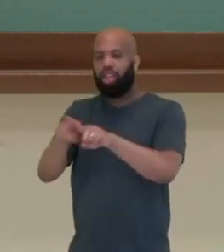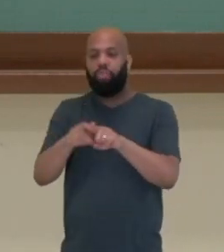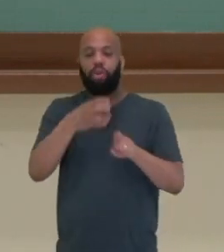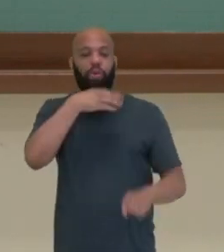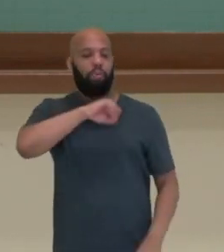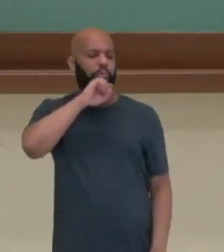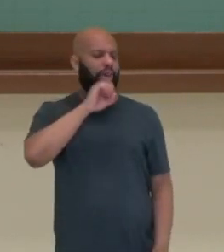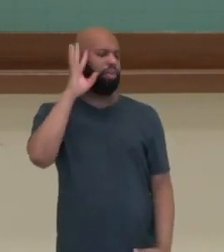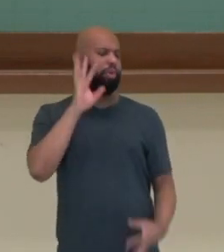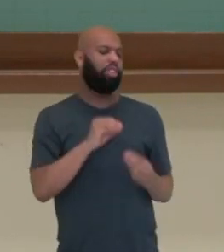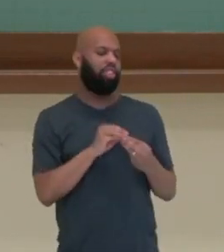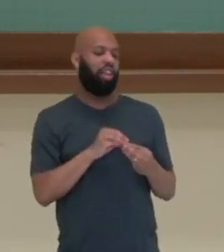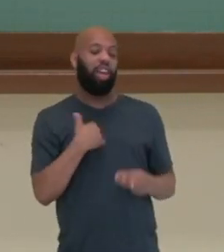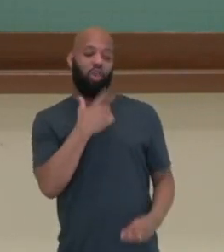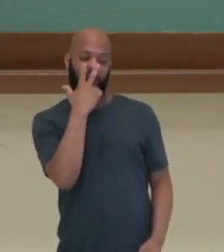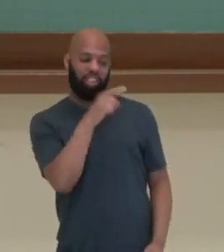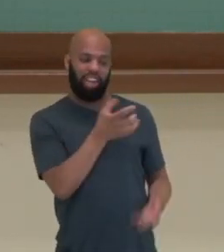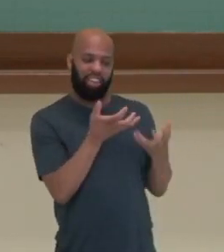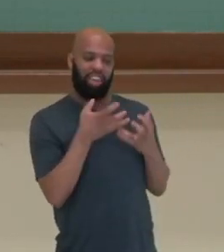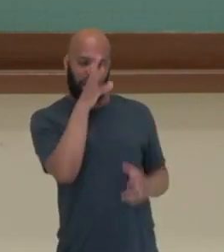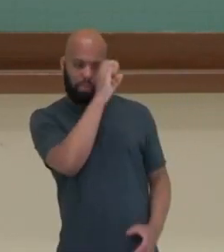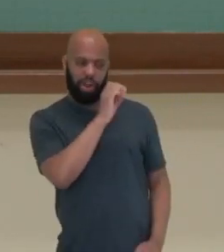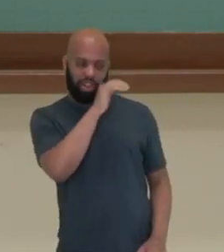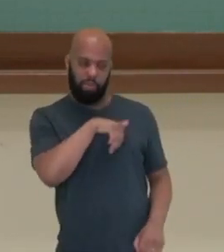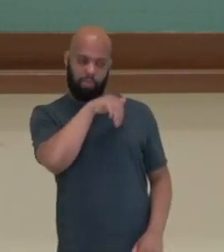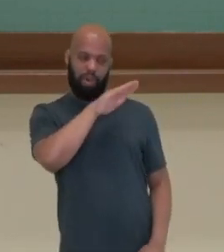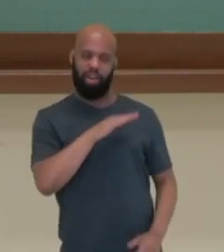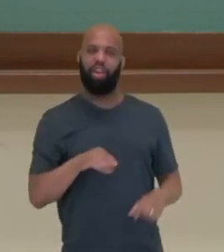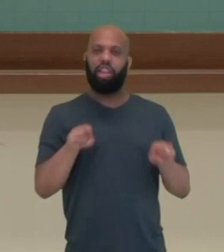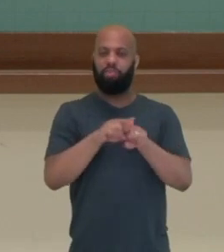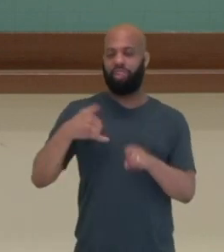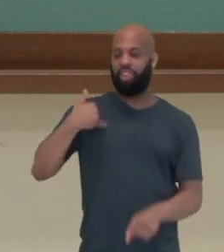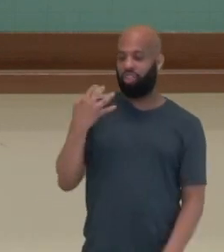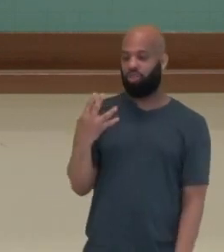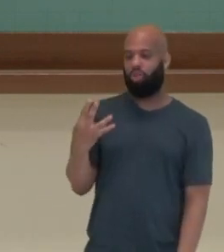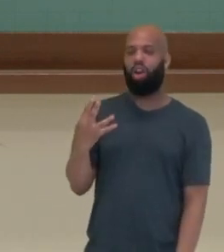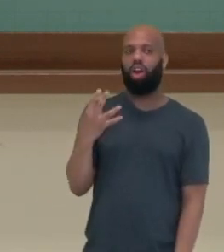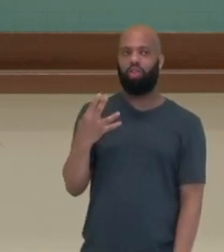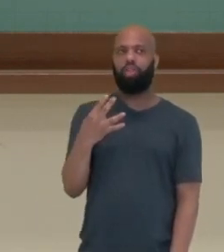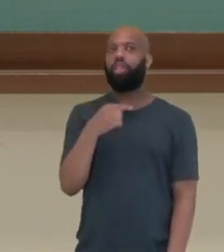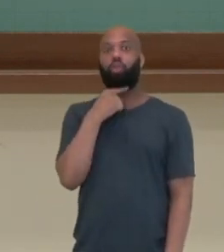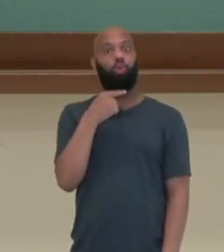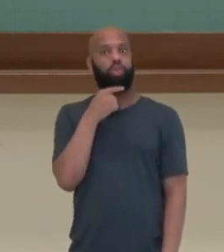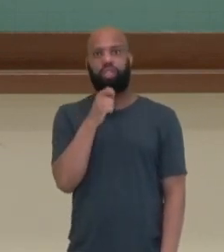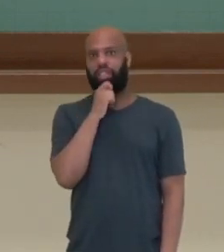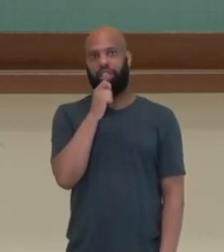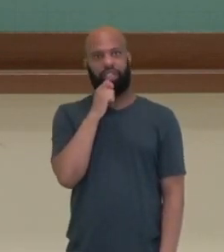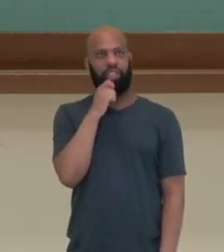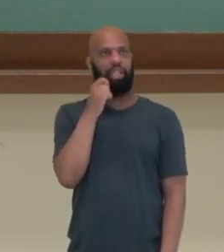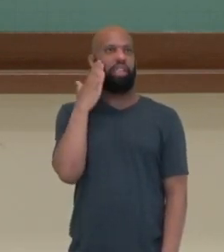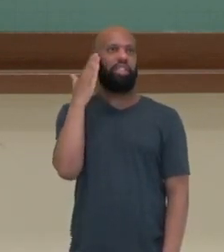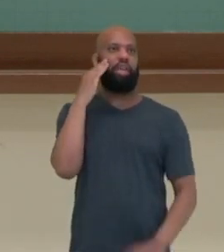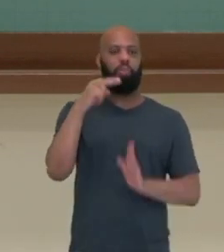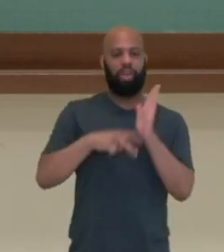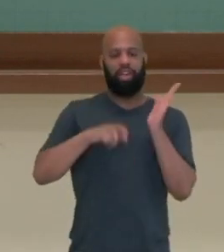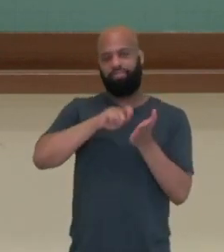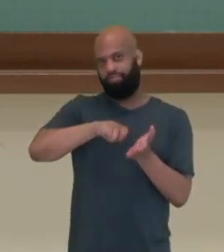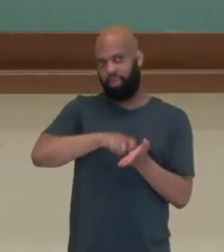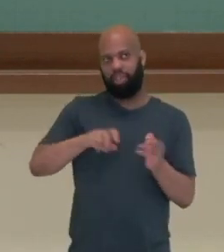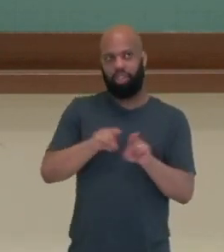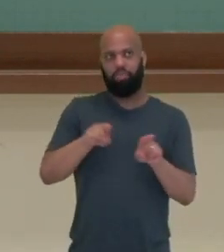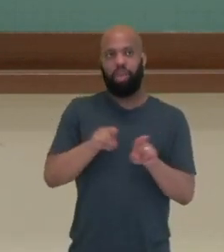interpretava aquilo como uma grande sede de saber, que aos 4 anos era impossível, né, uma criança já começar a ler, então